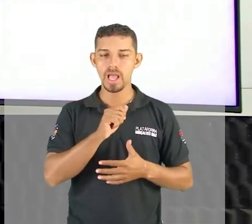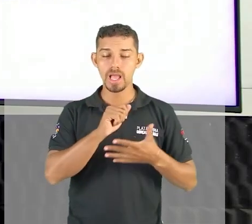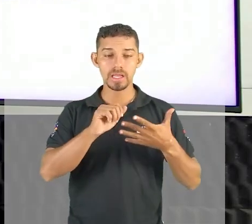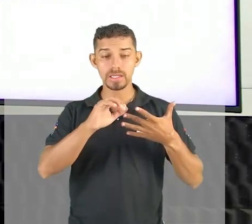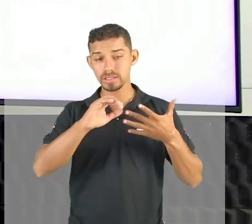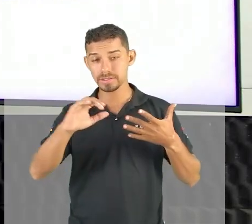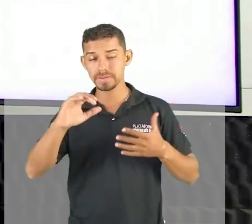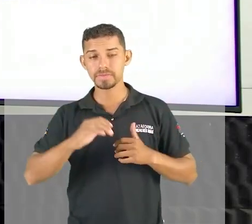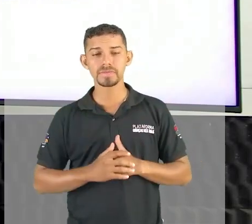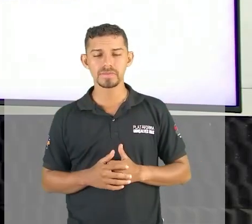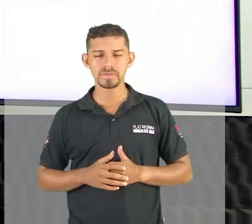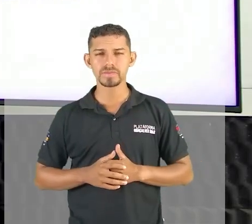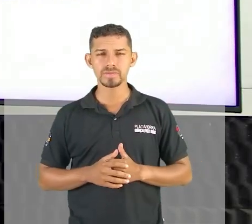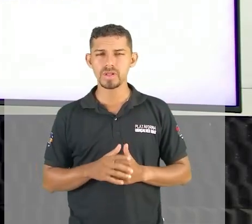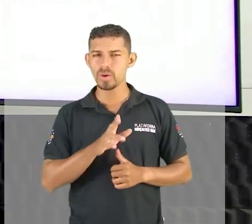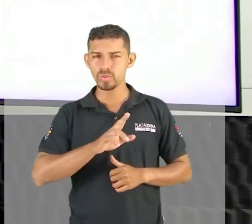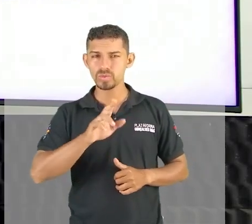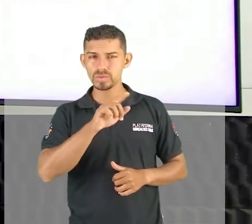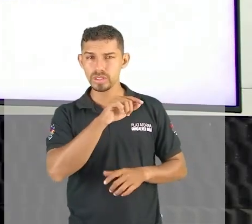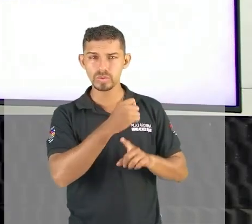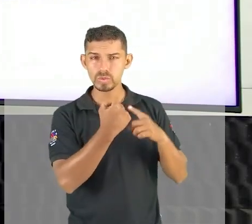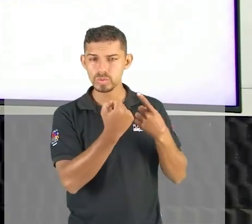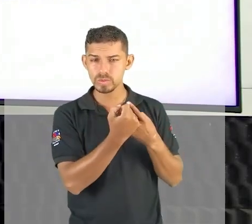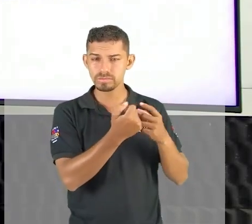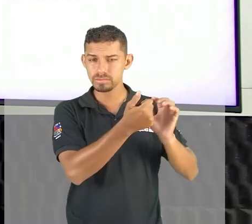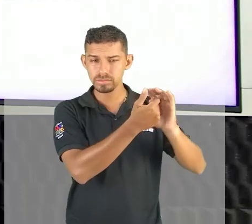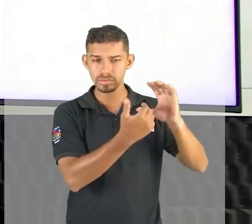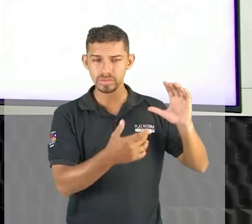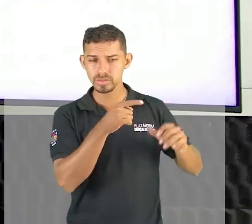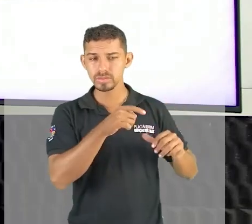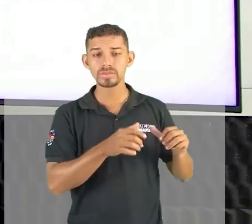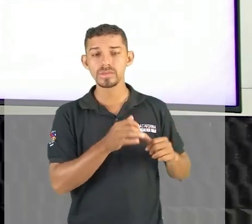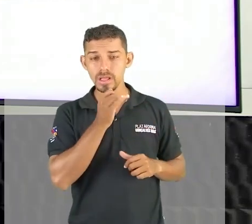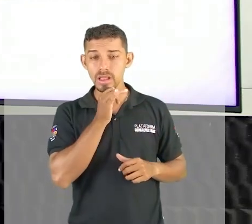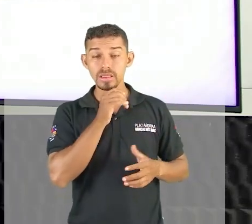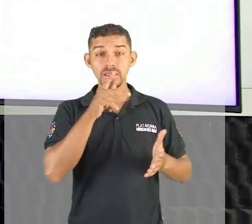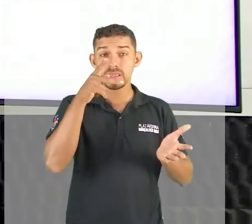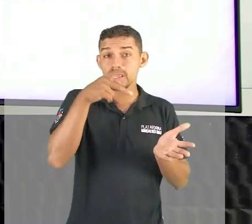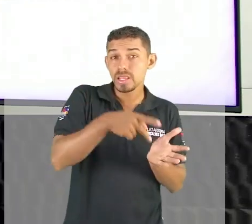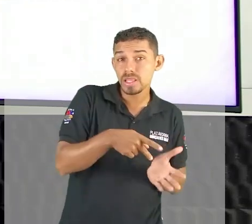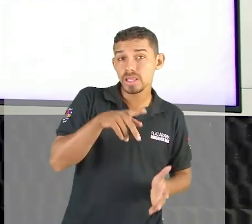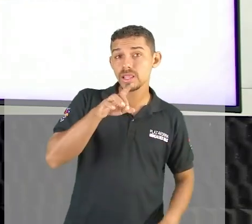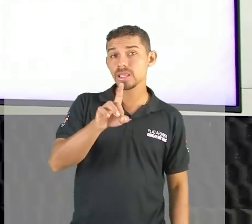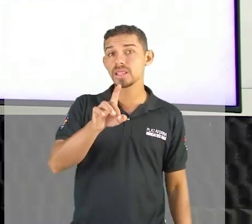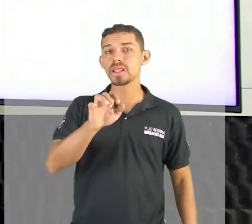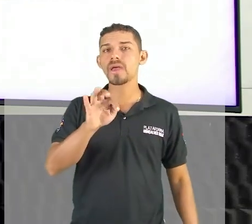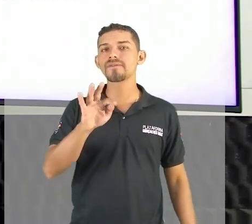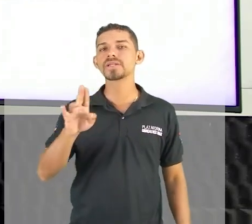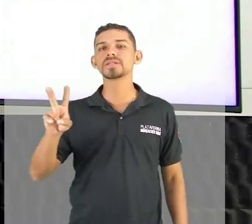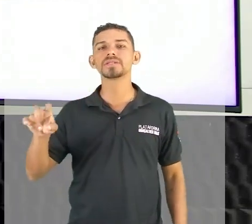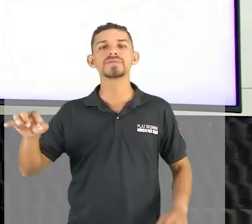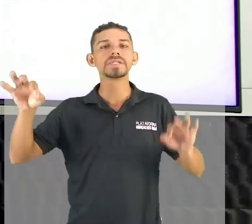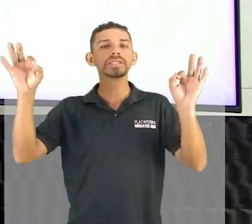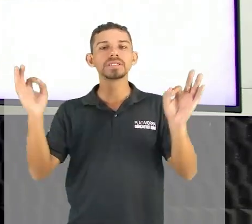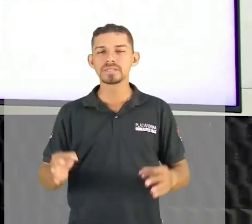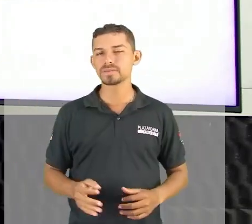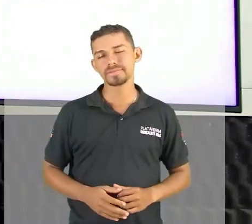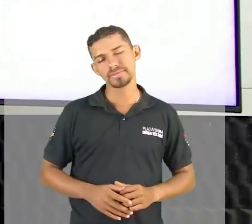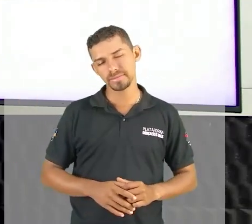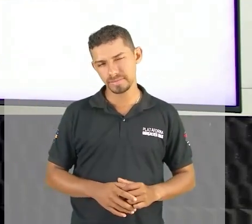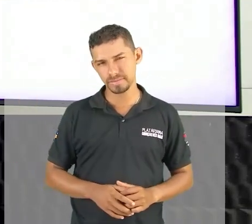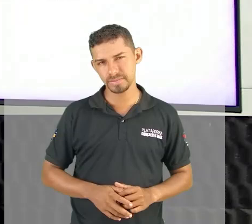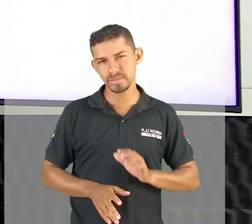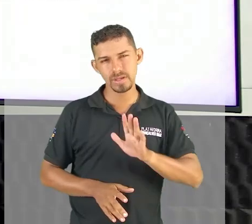letra c a incorporação pela sociedade caracterizou esse recurso de forma definitiva embora a gente vê cada vez mais